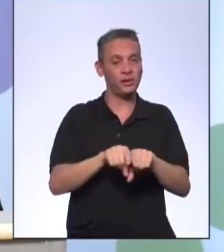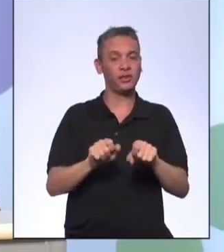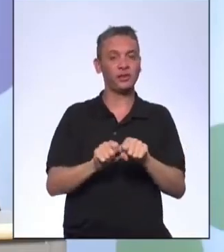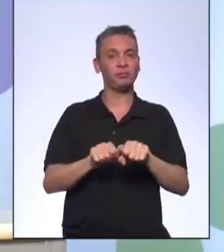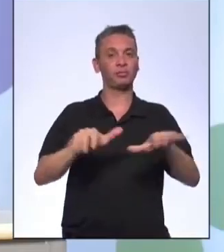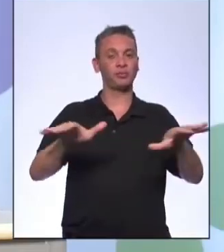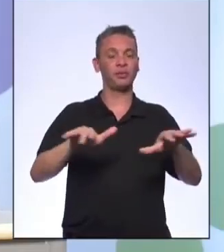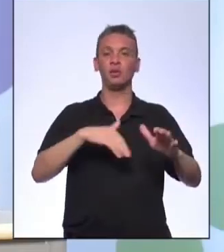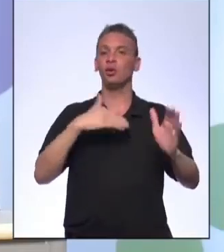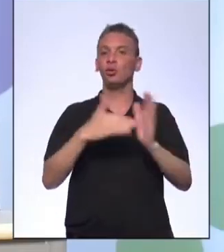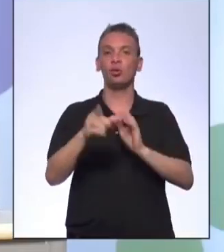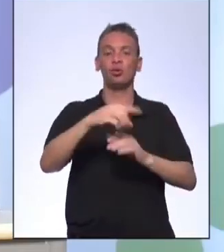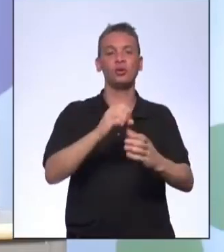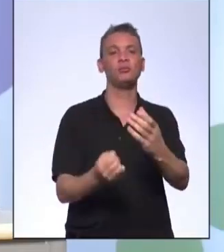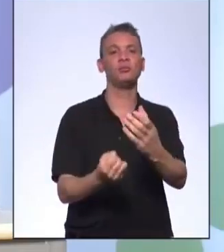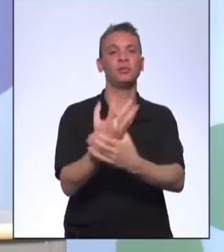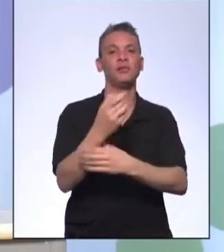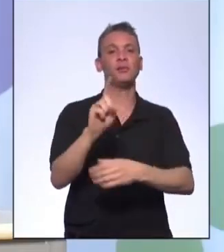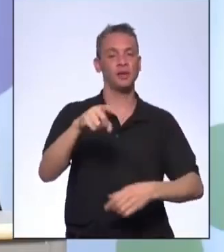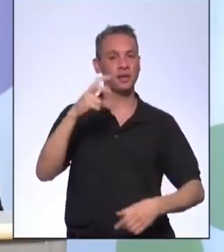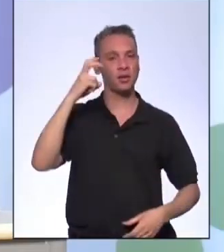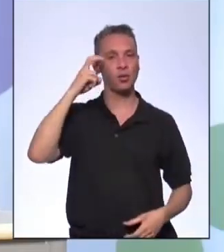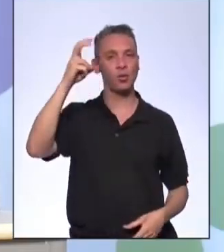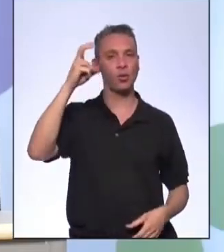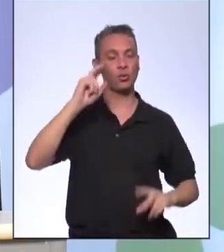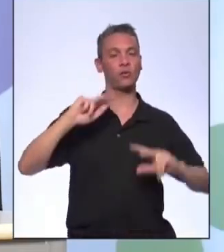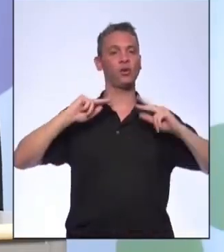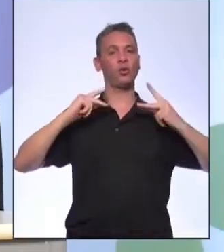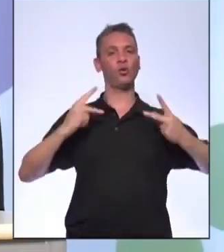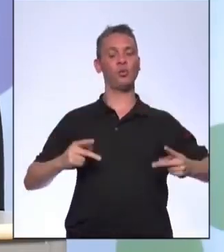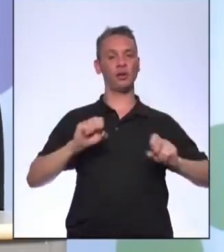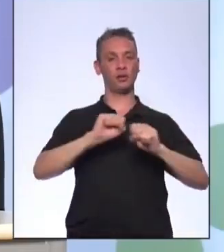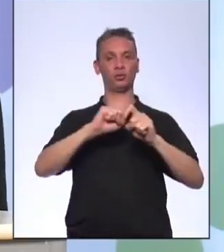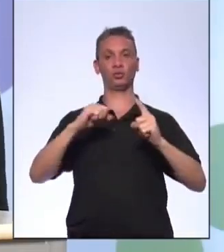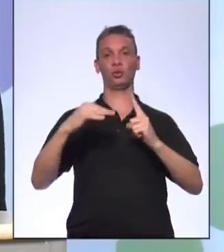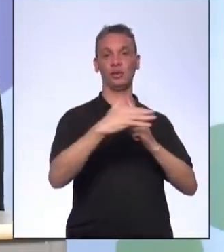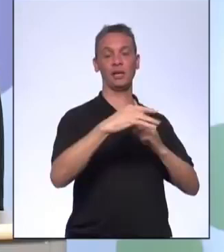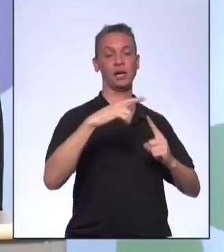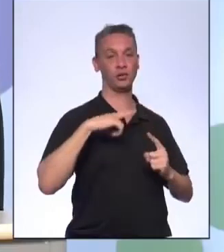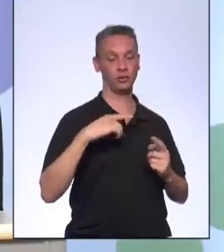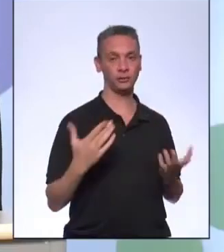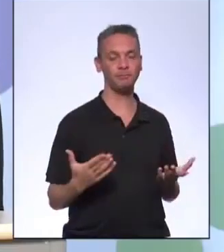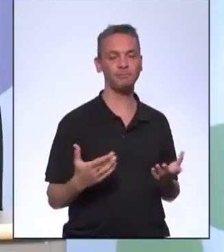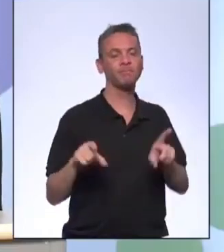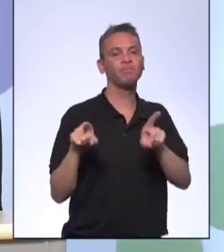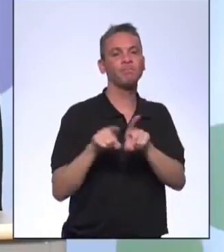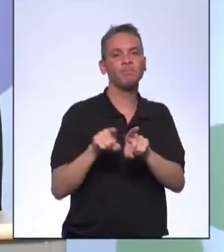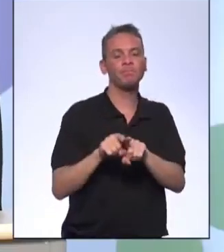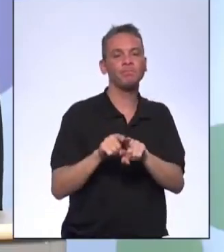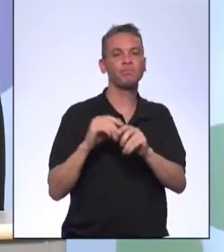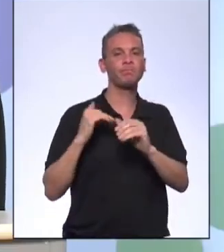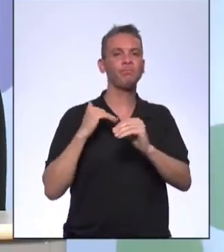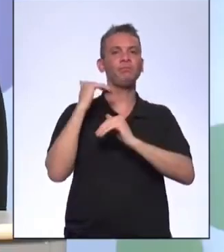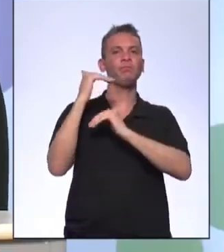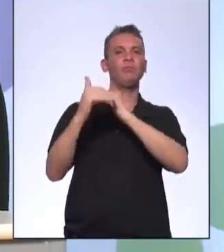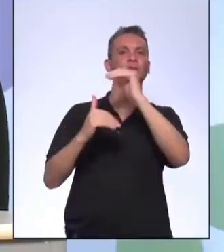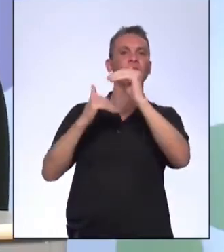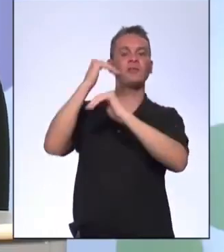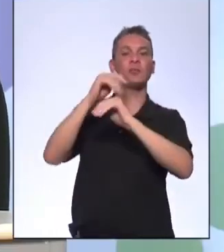cultura é tudo que nós produzimos enquanto seres humanos dentro de uma sociedade, e falando sobre os